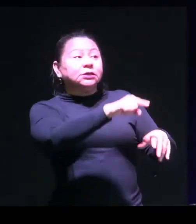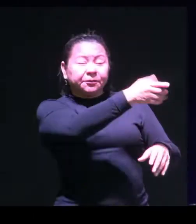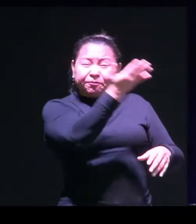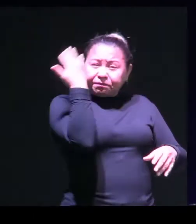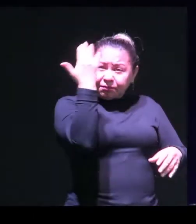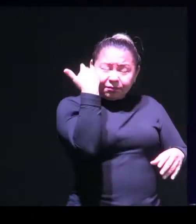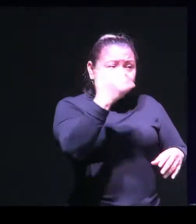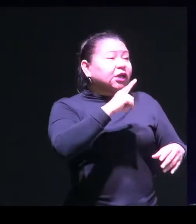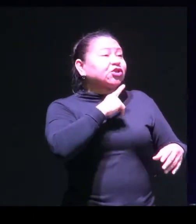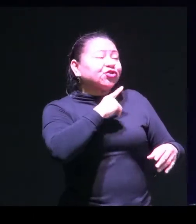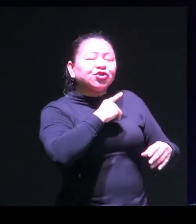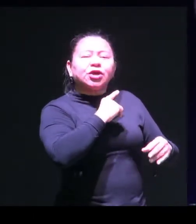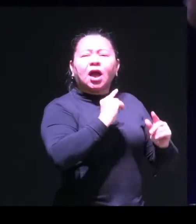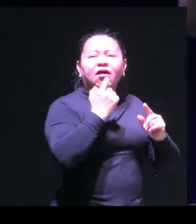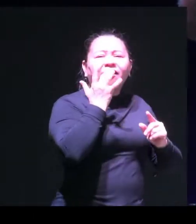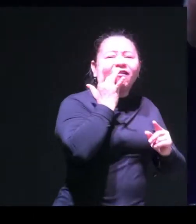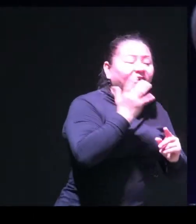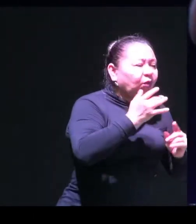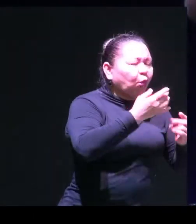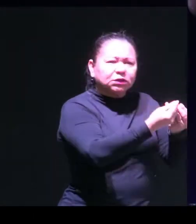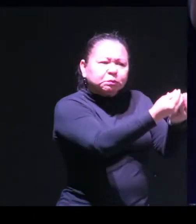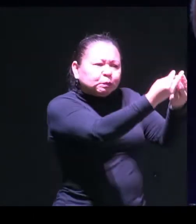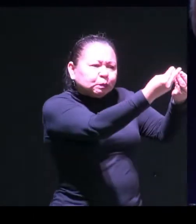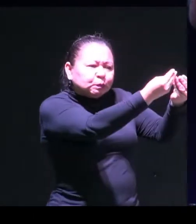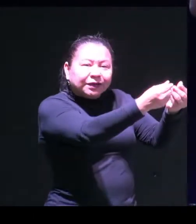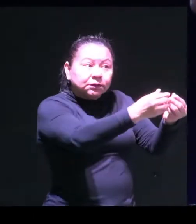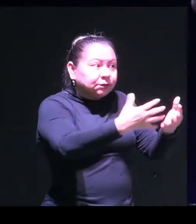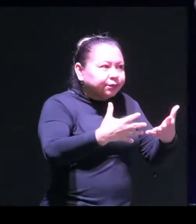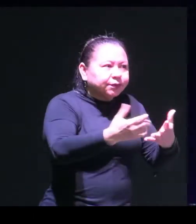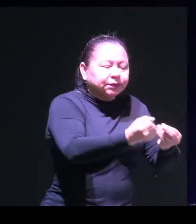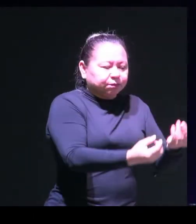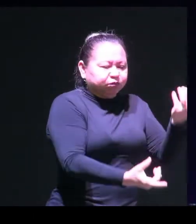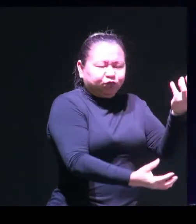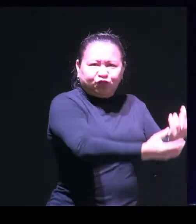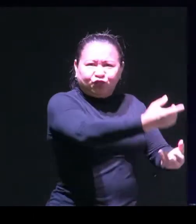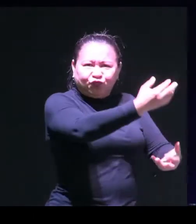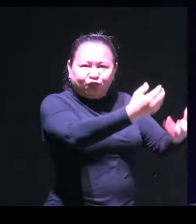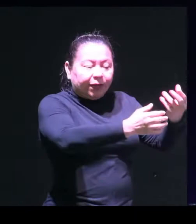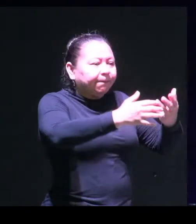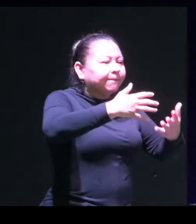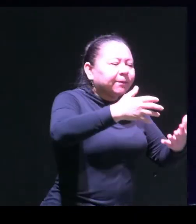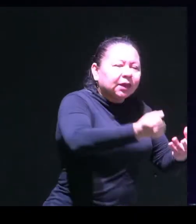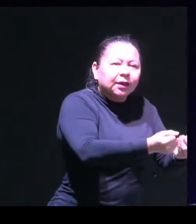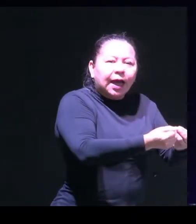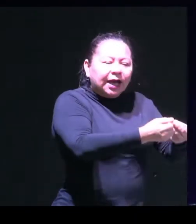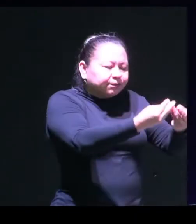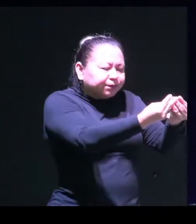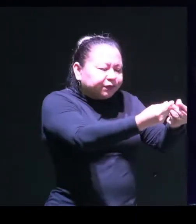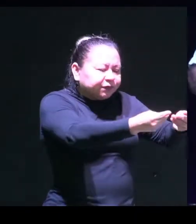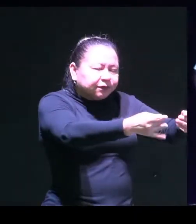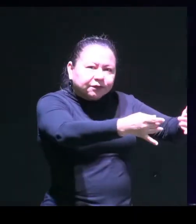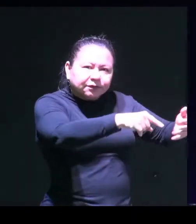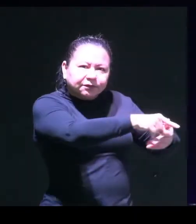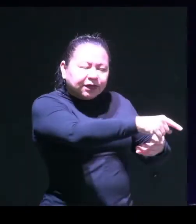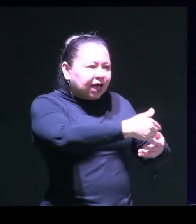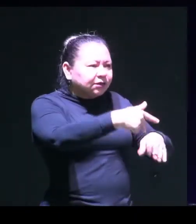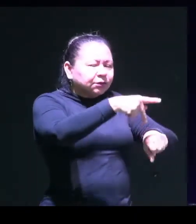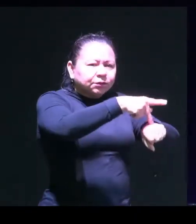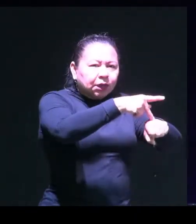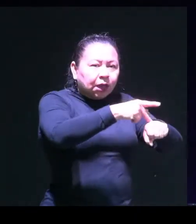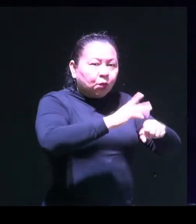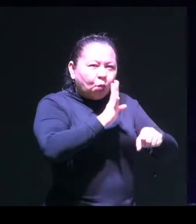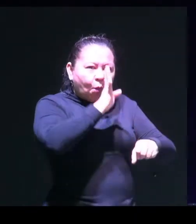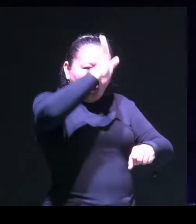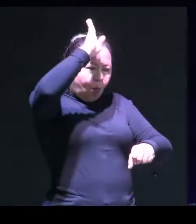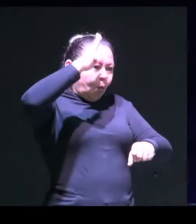por dentro, era revestido de ouro, o ouro derreteu, porque eles incendiaram, e muito ouro derreteu e entrou entre as pedras do alicerce. E os romanos